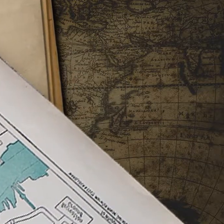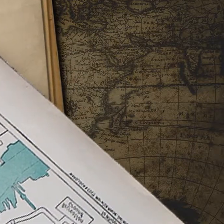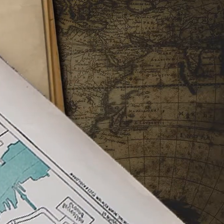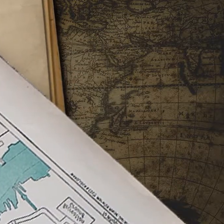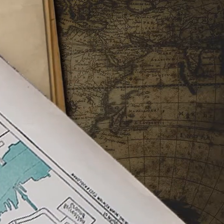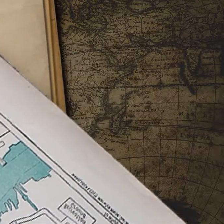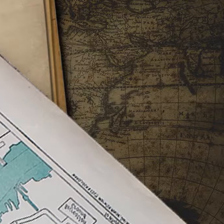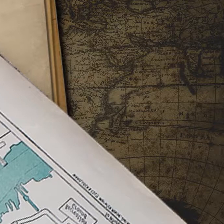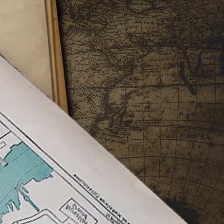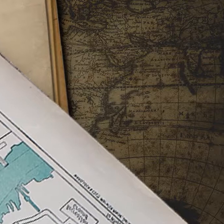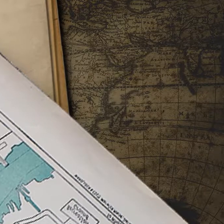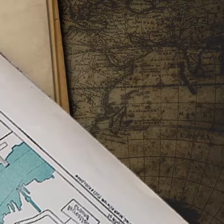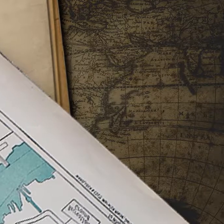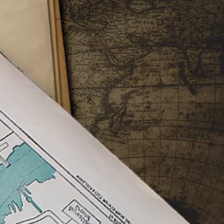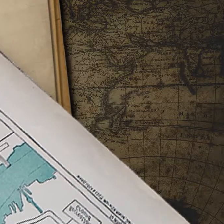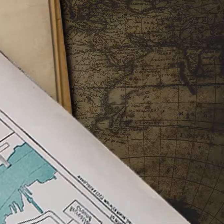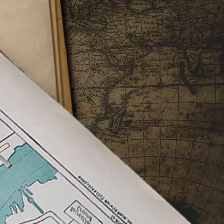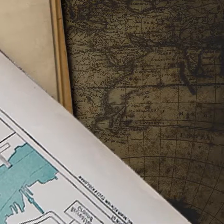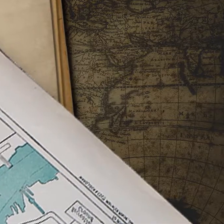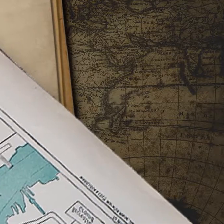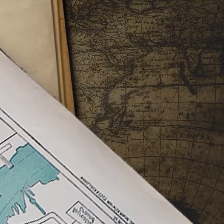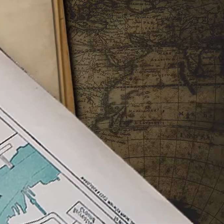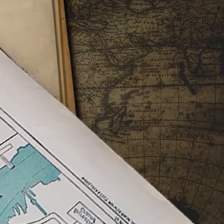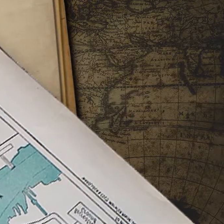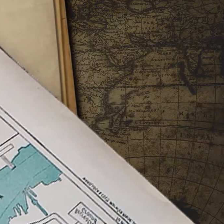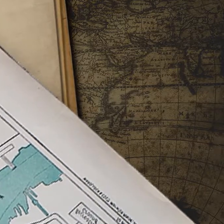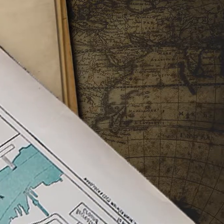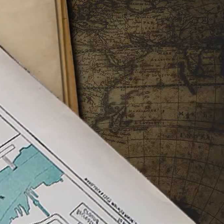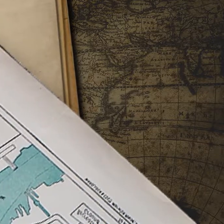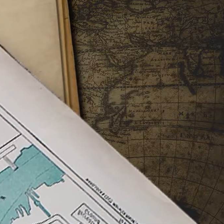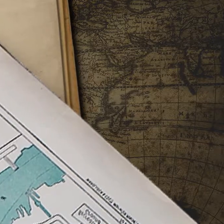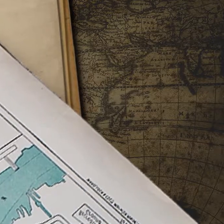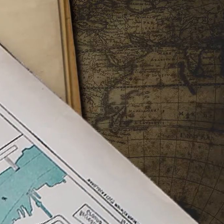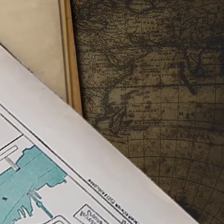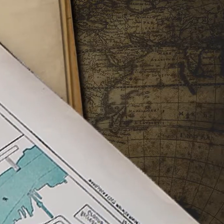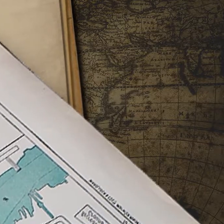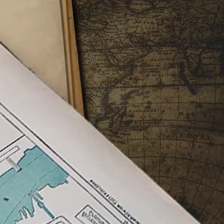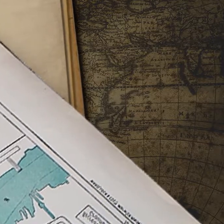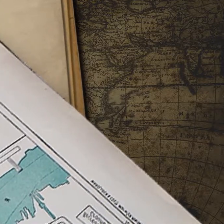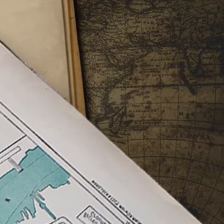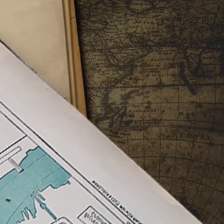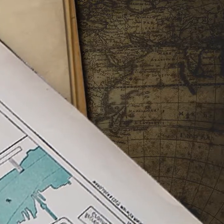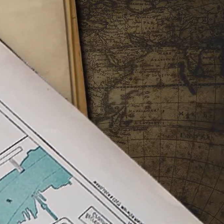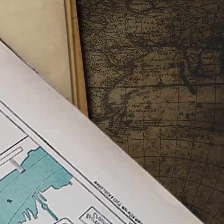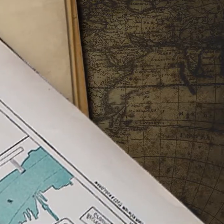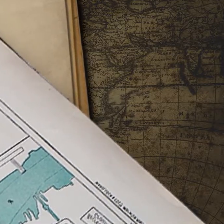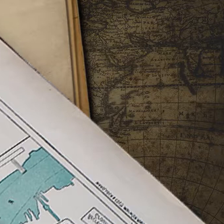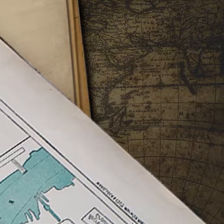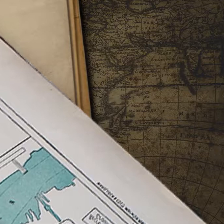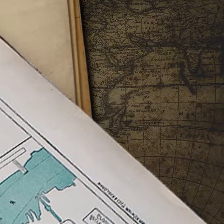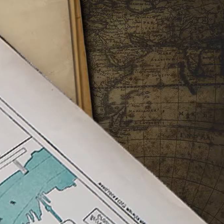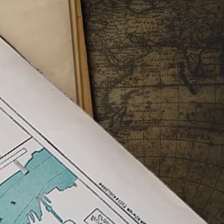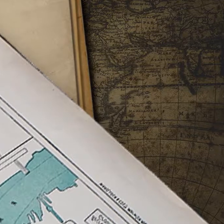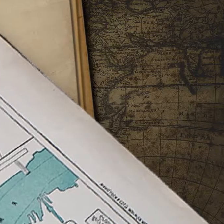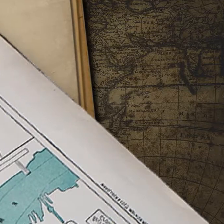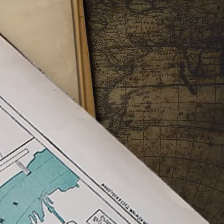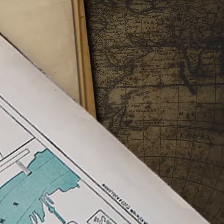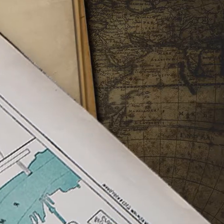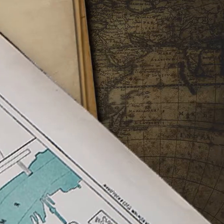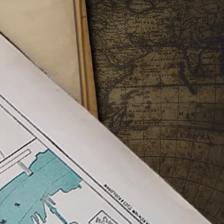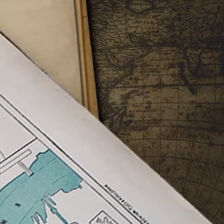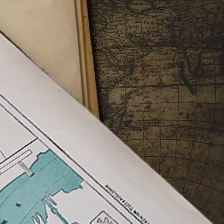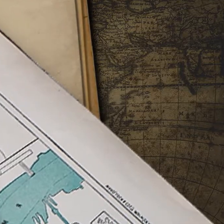Uma mendiga está encostada numa parede com uma criança agarrada ao seu braço esquerdo. Ela estende a mão direita,